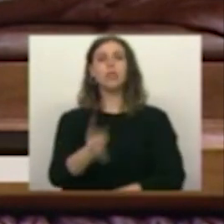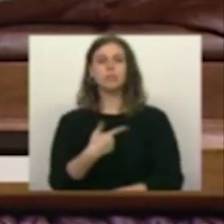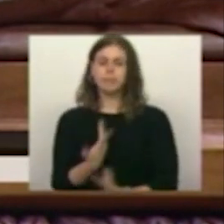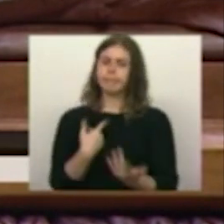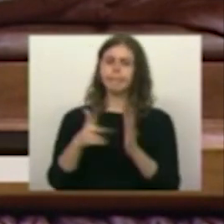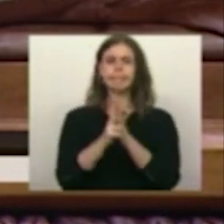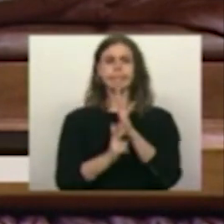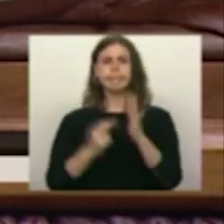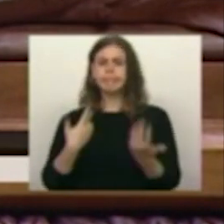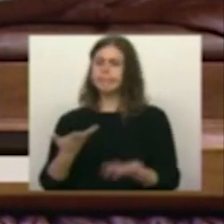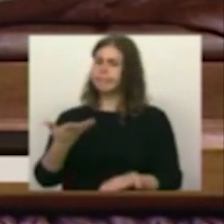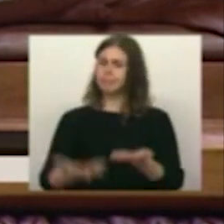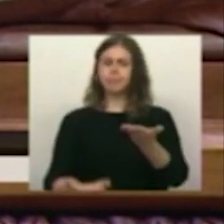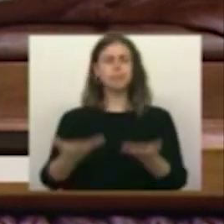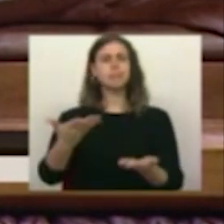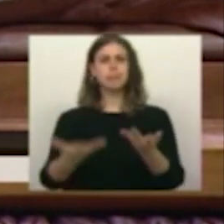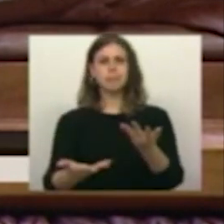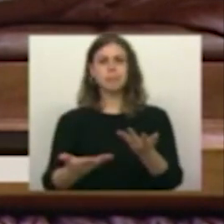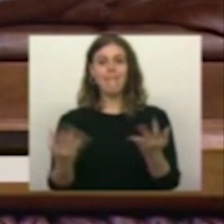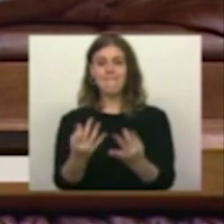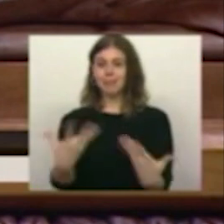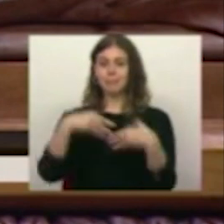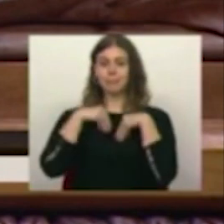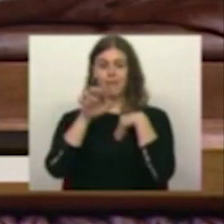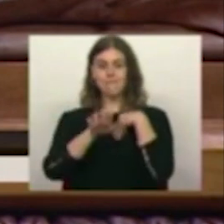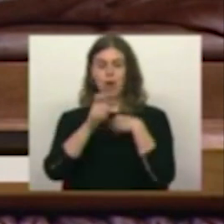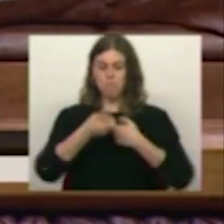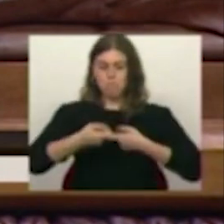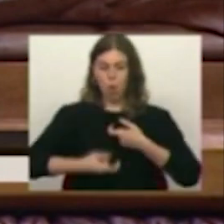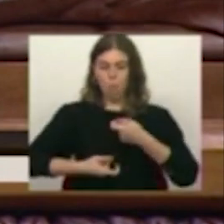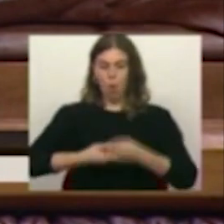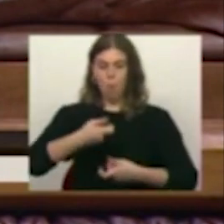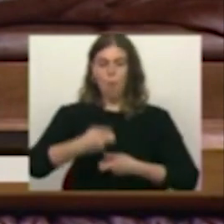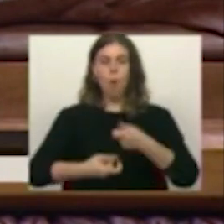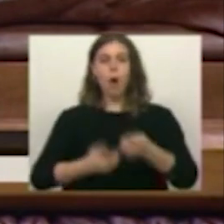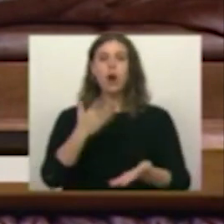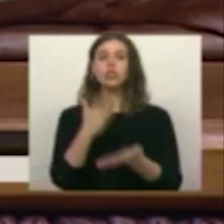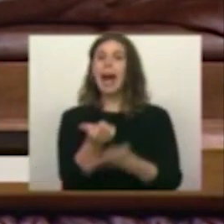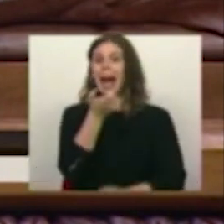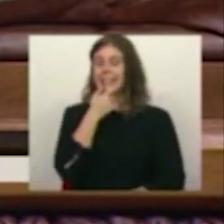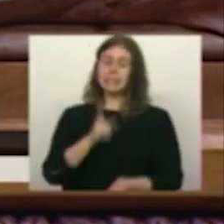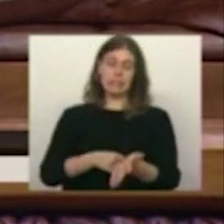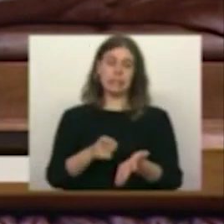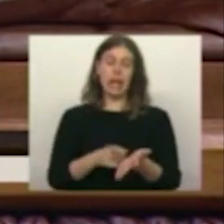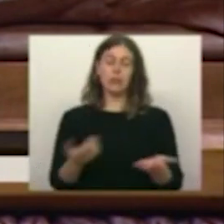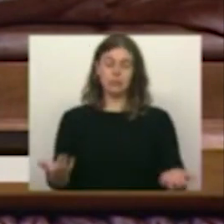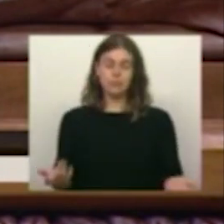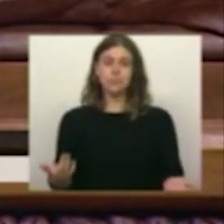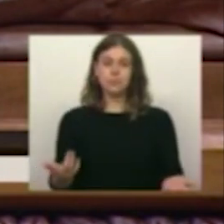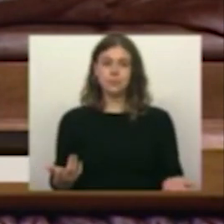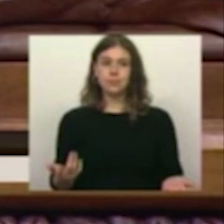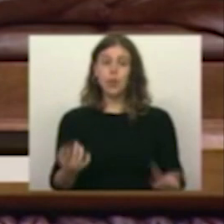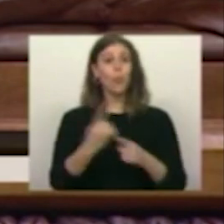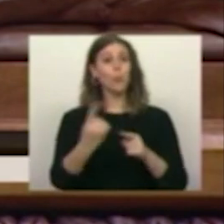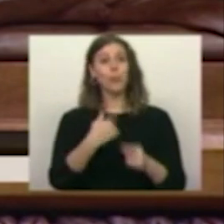o princípio da proporcionalidade, sendo adotadas de forma gradual e apenas em caso de necessidade.